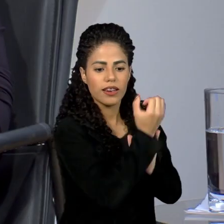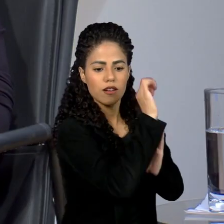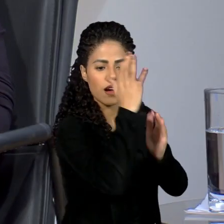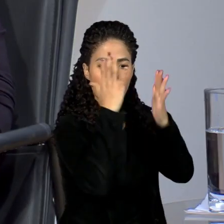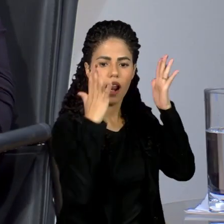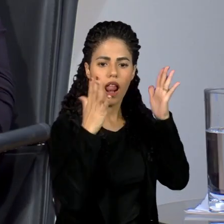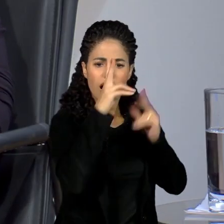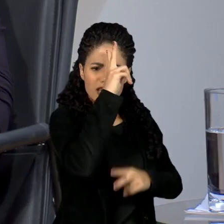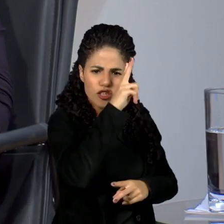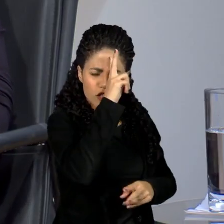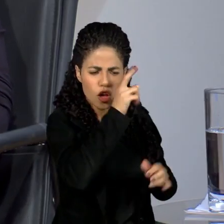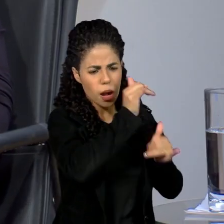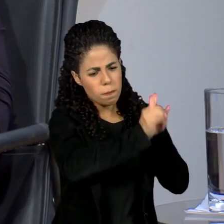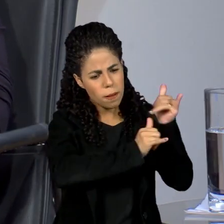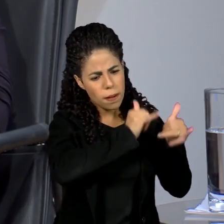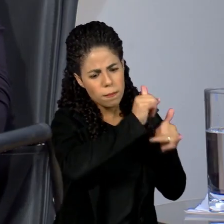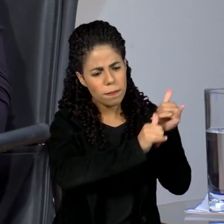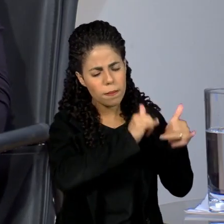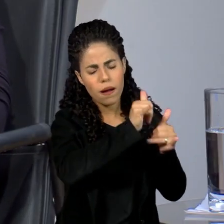nossa essência